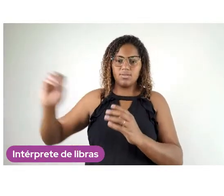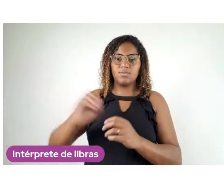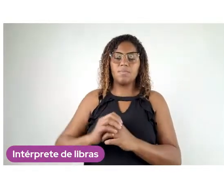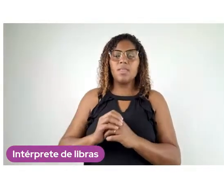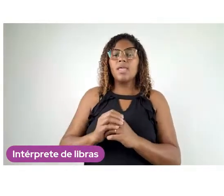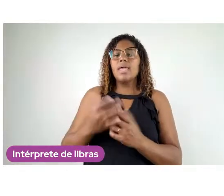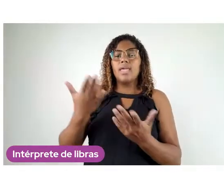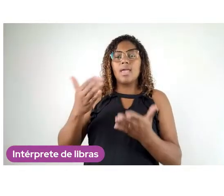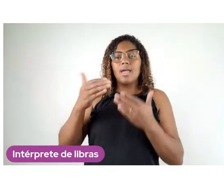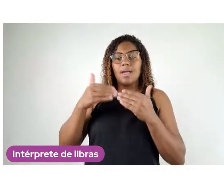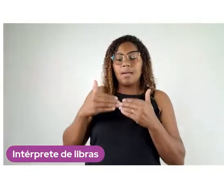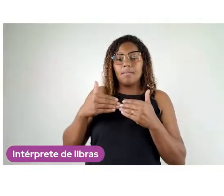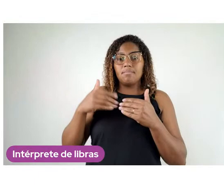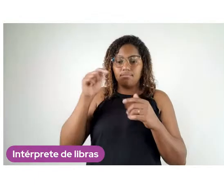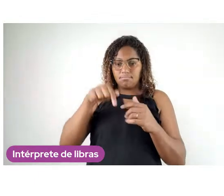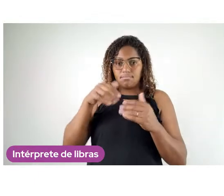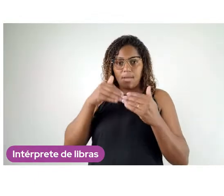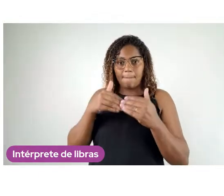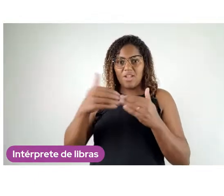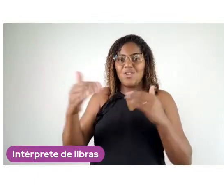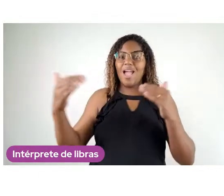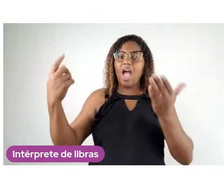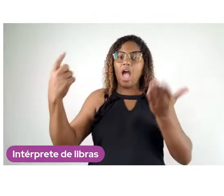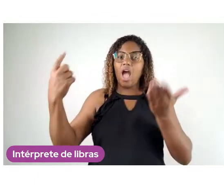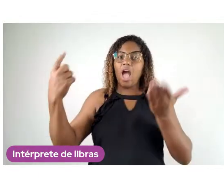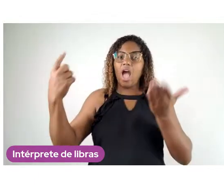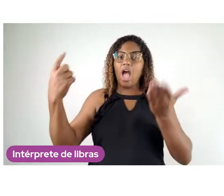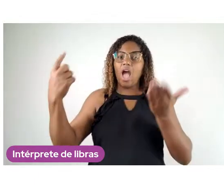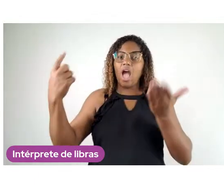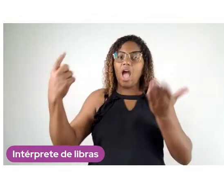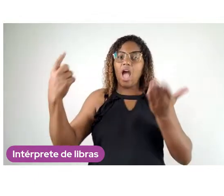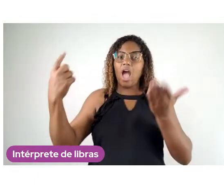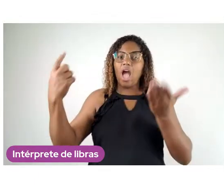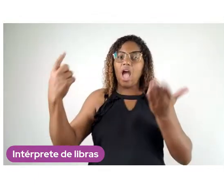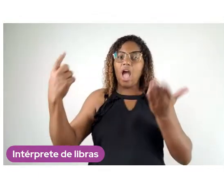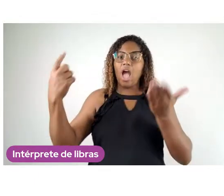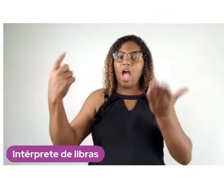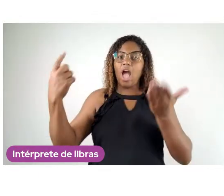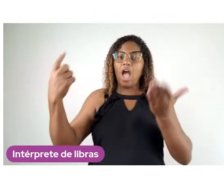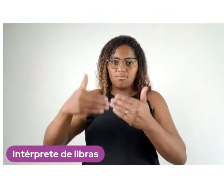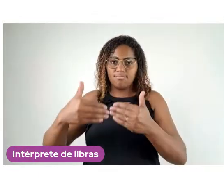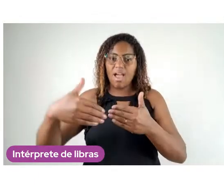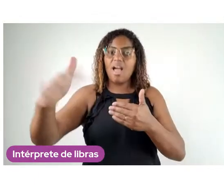partir do Acordo de Paris em 2015, os governos que assinaram o